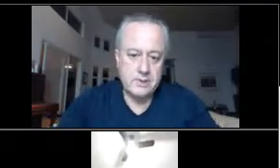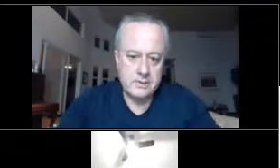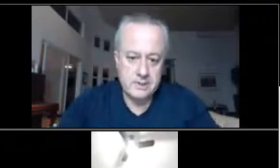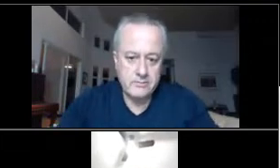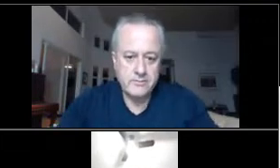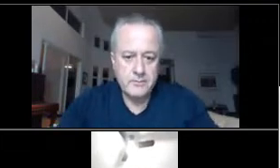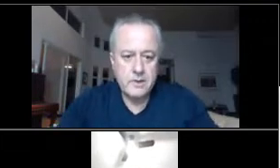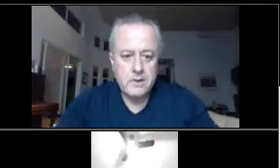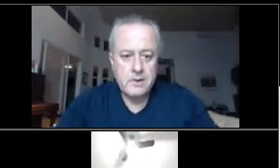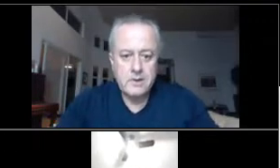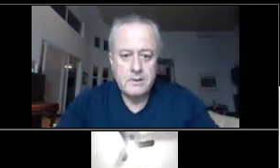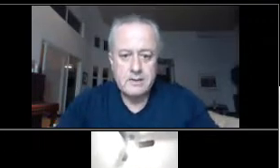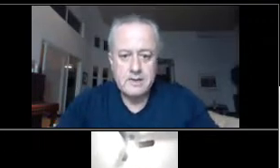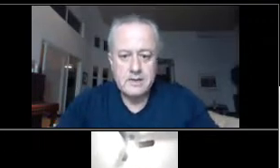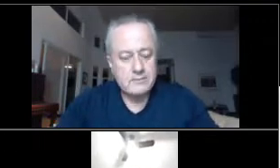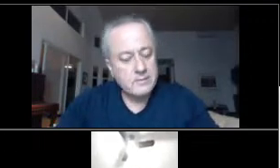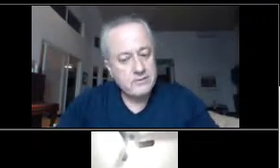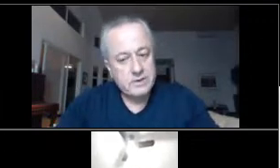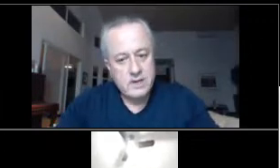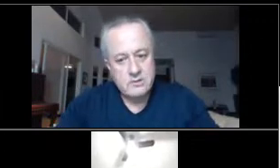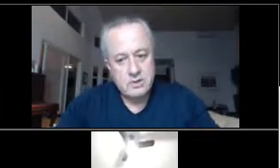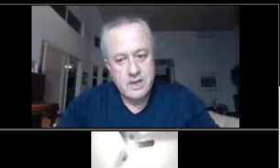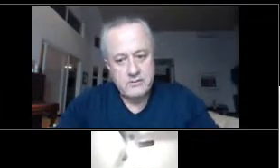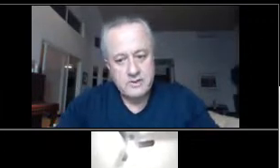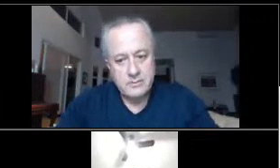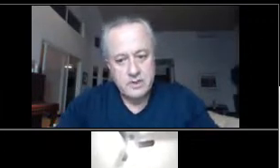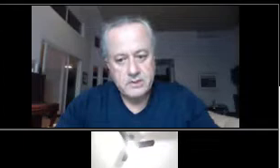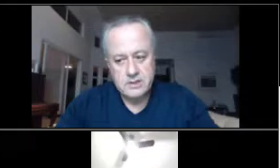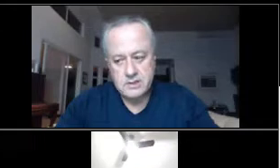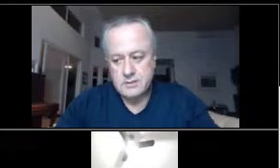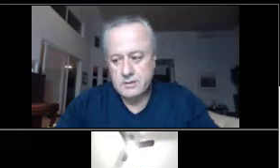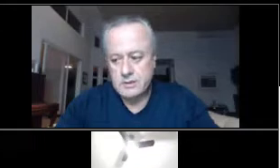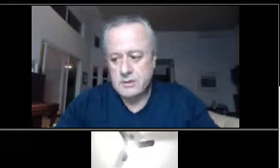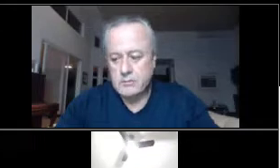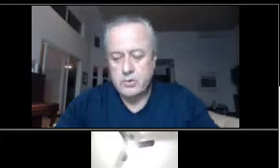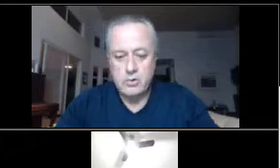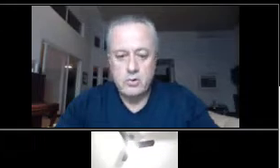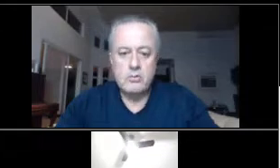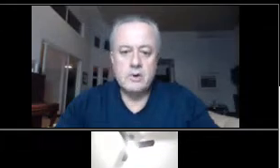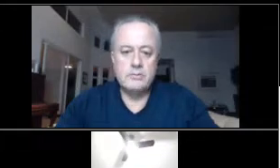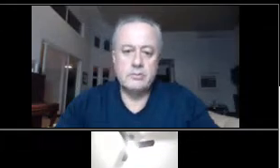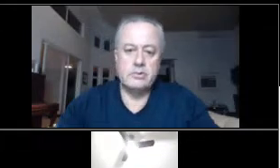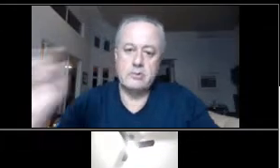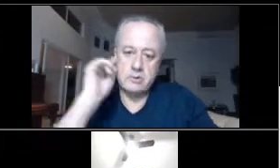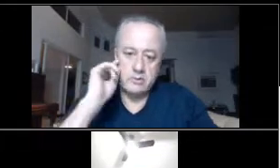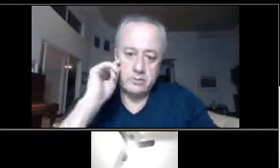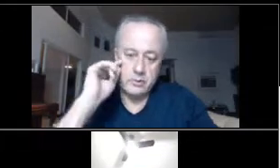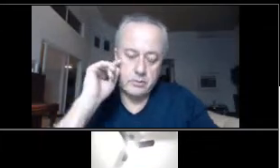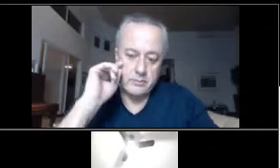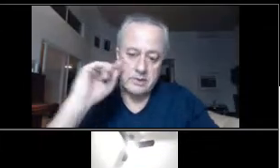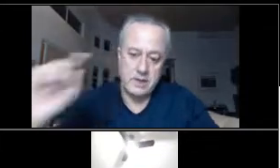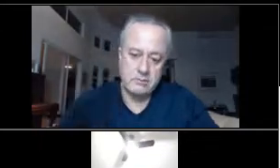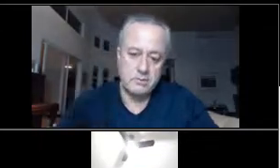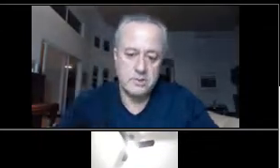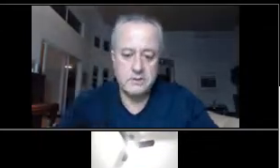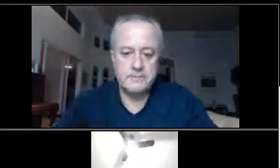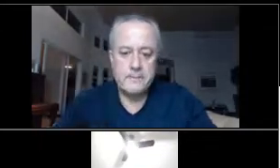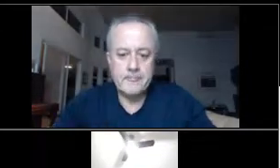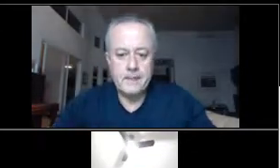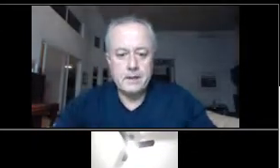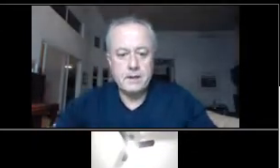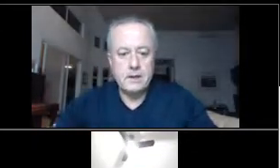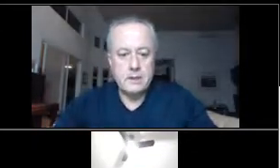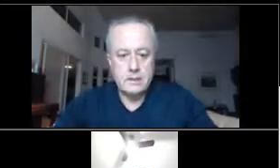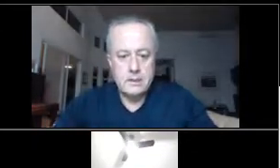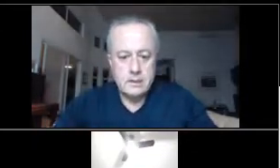de capacitação. Na verdade, oitava semana, a gente pulou uma por conta dos problemas lá com o